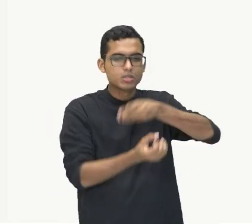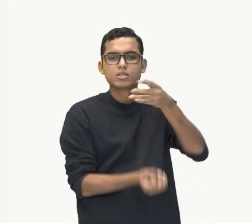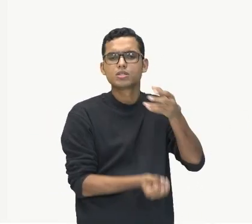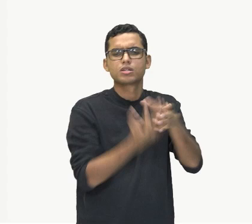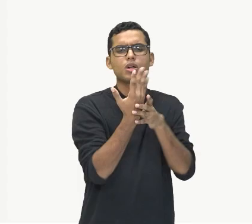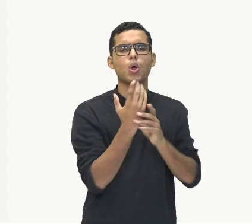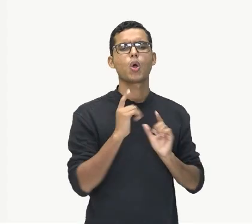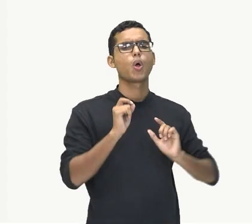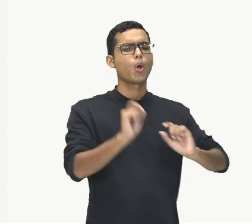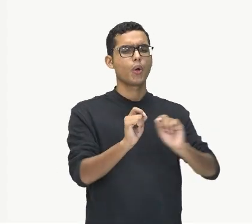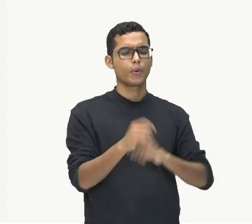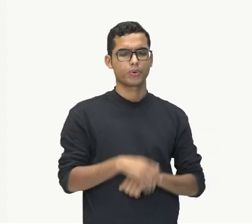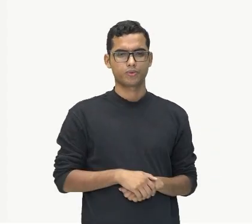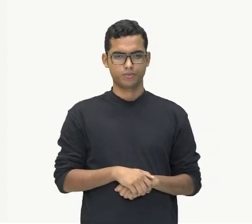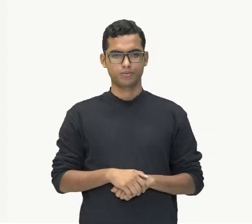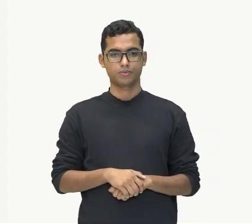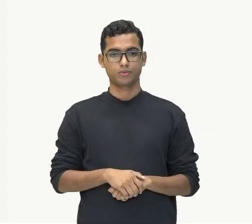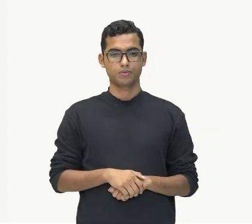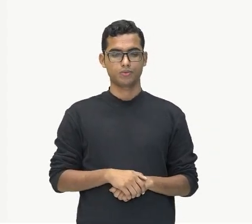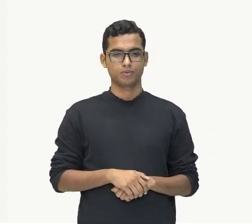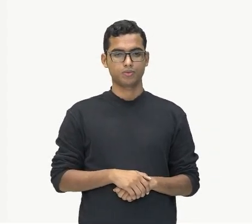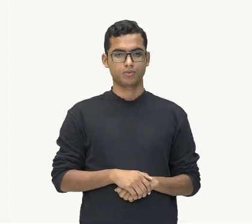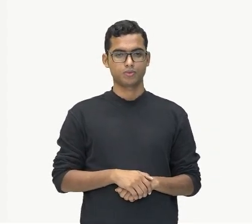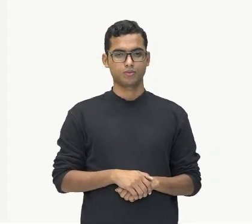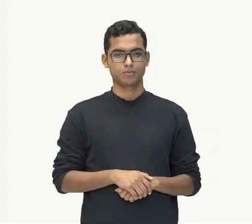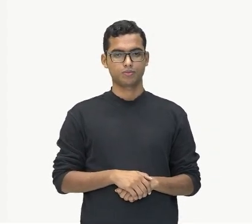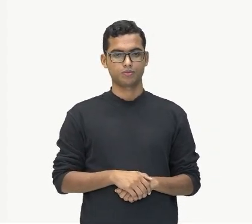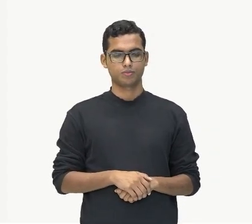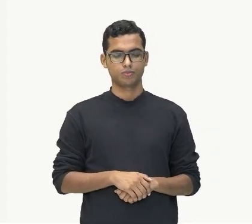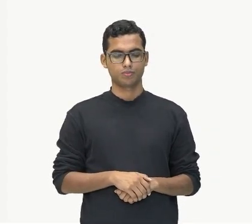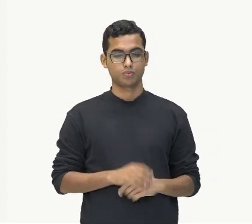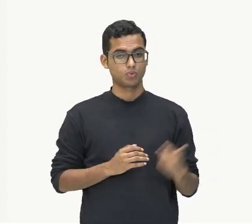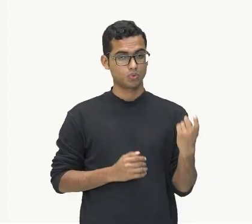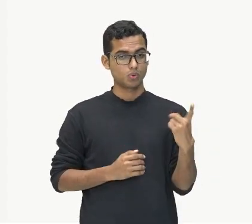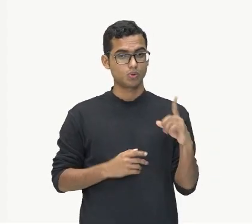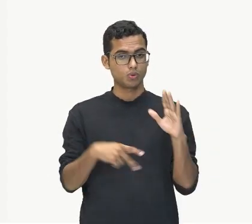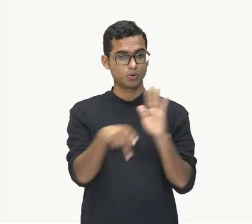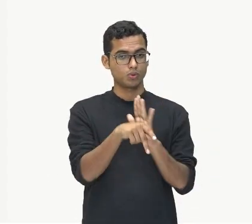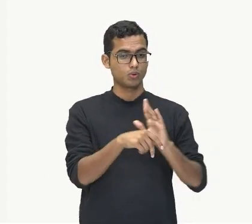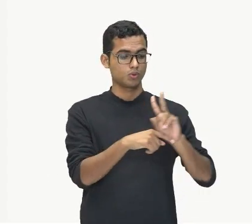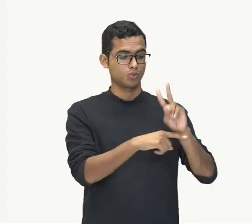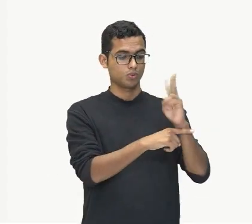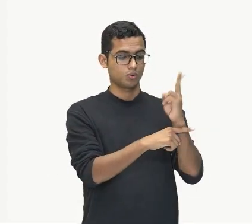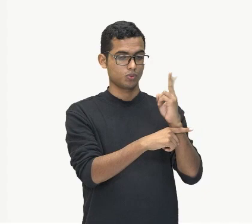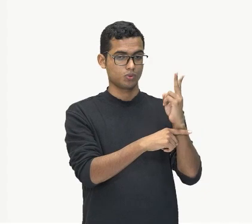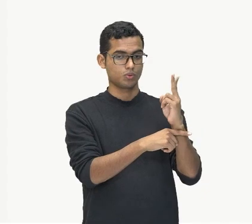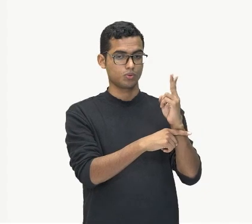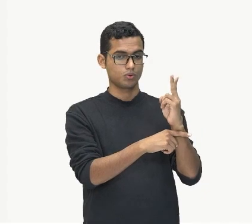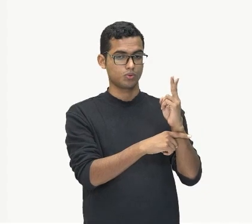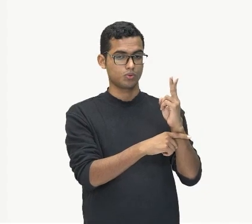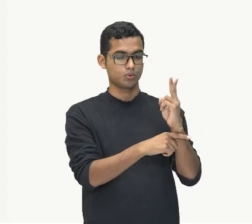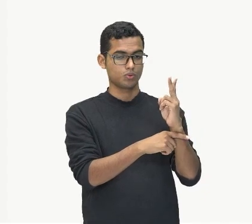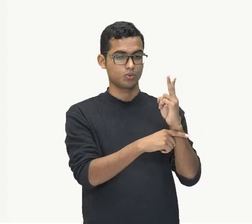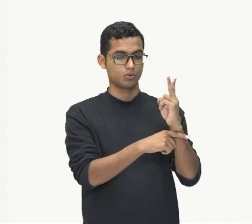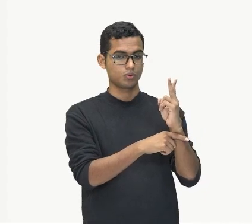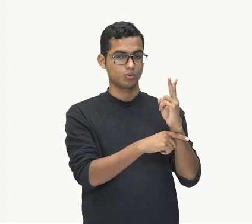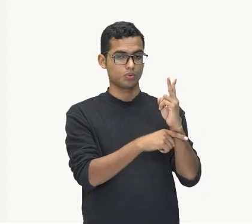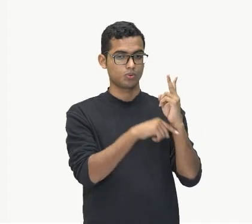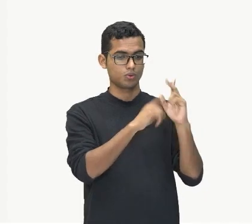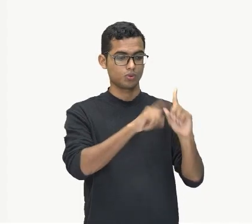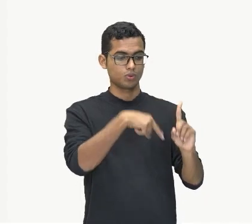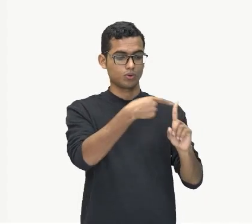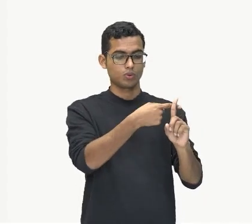formar, ó, vai ionizar, né, apenas um hidrogênio. Ó, e o outro é o